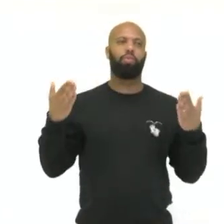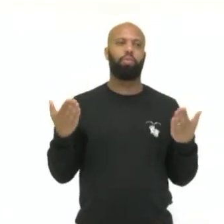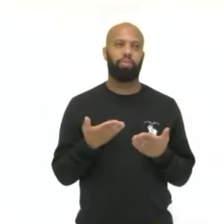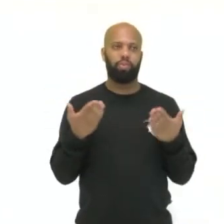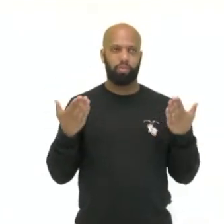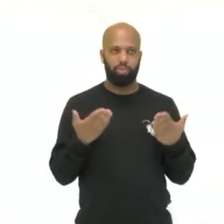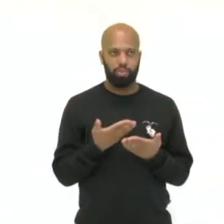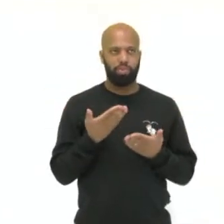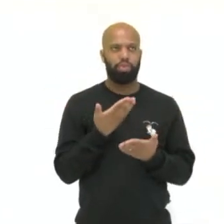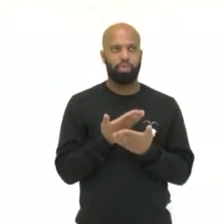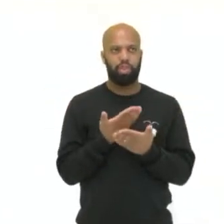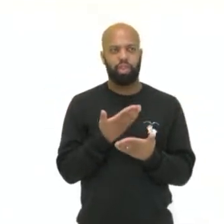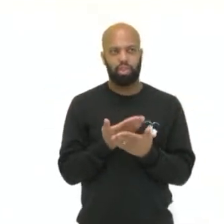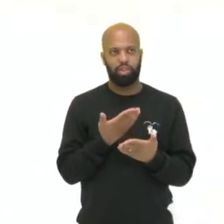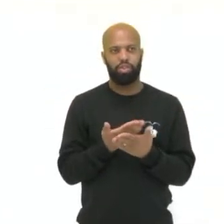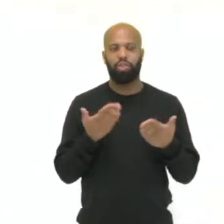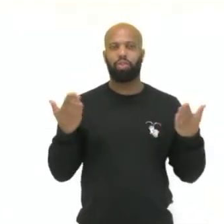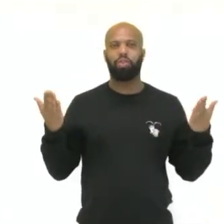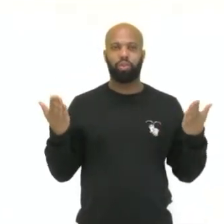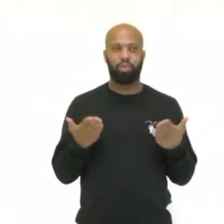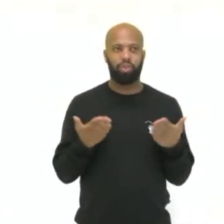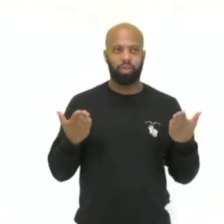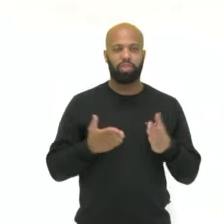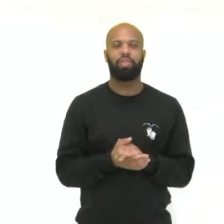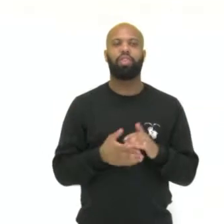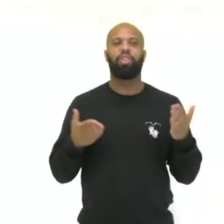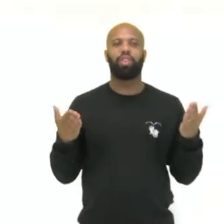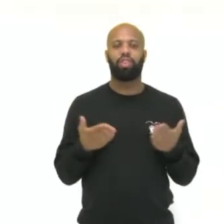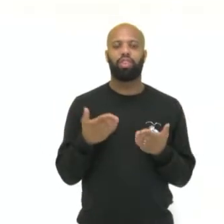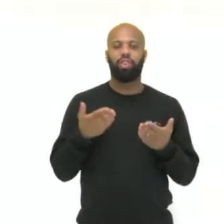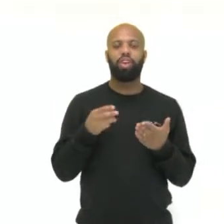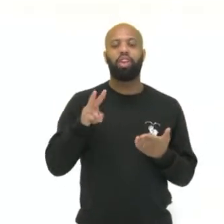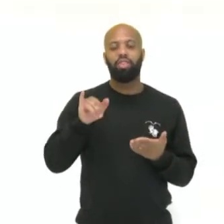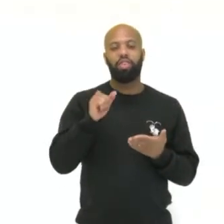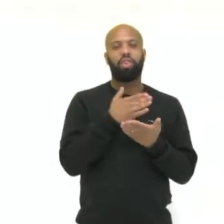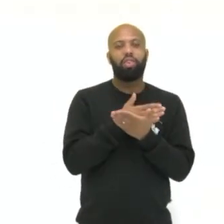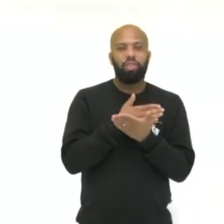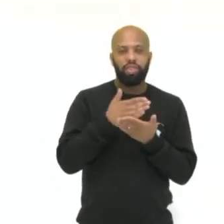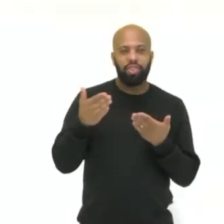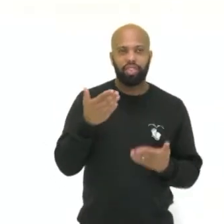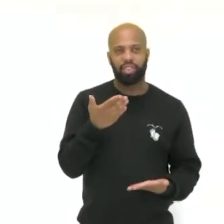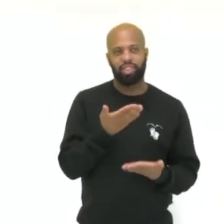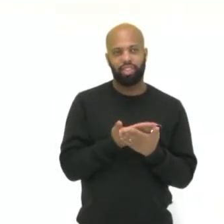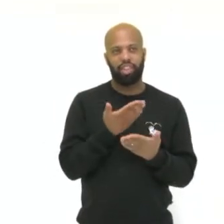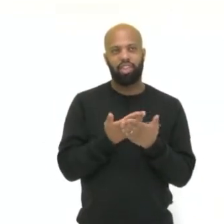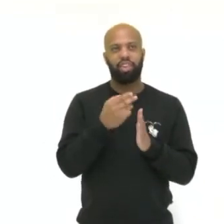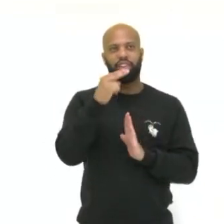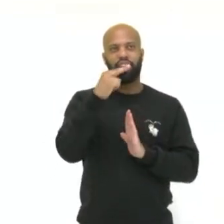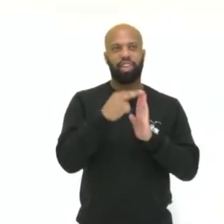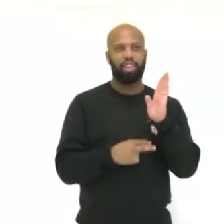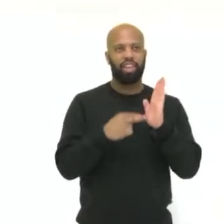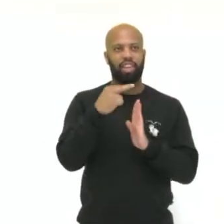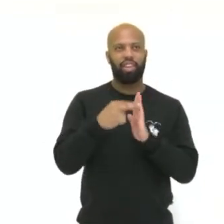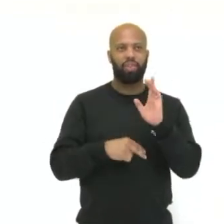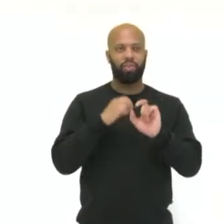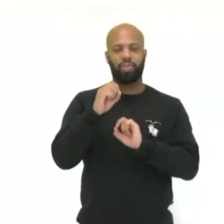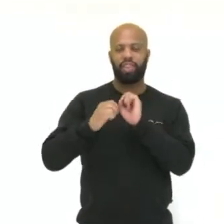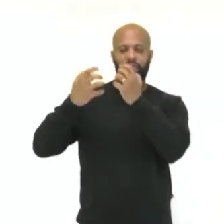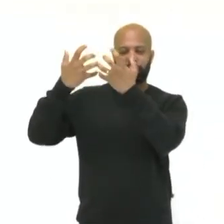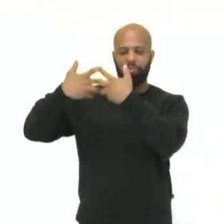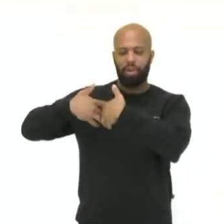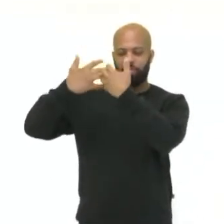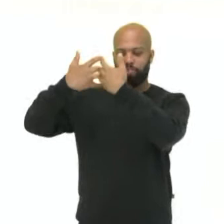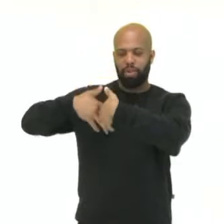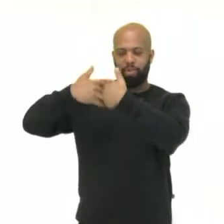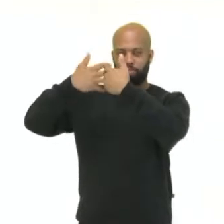da nossa belíssima aula. E vamos, então, iniciar esta aula com a leitura do nosso...